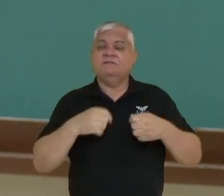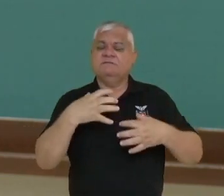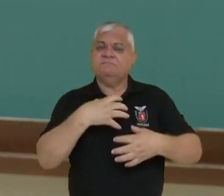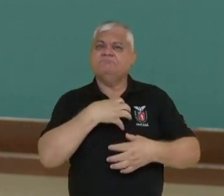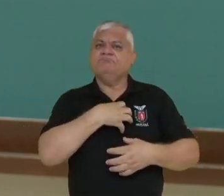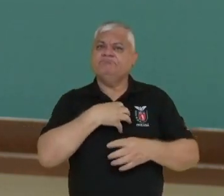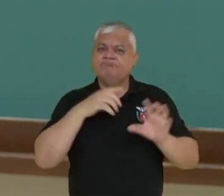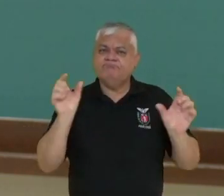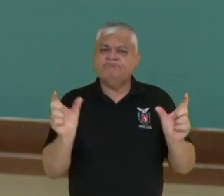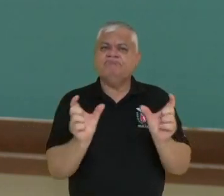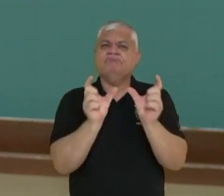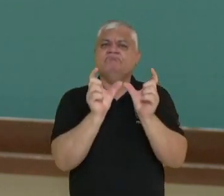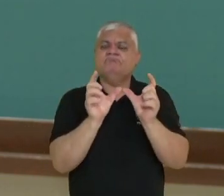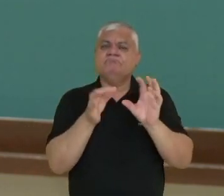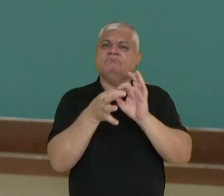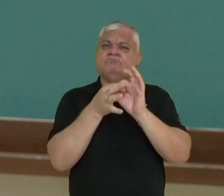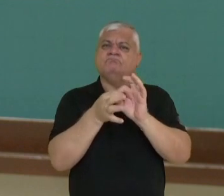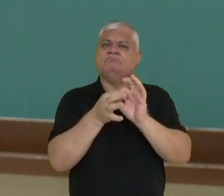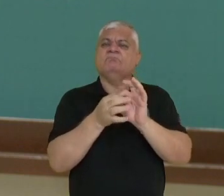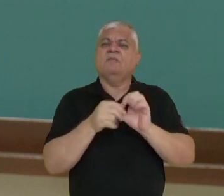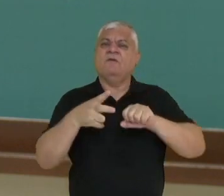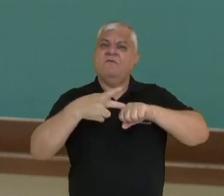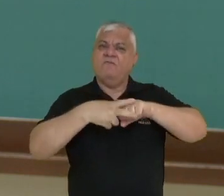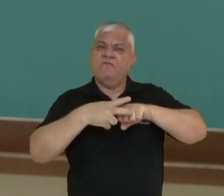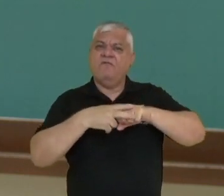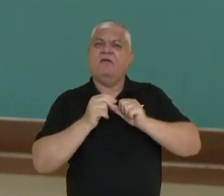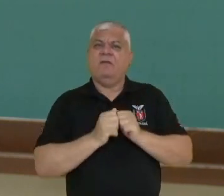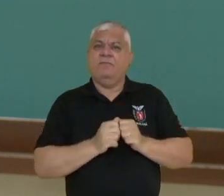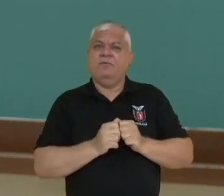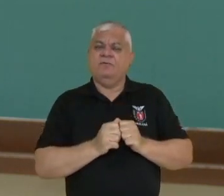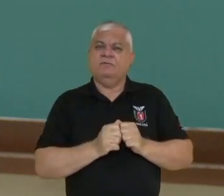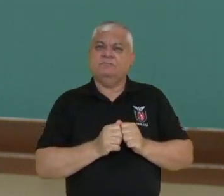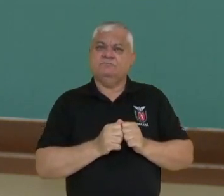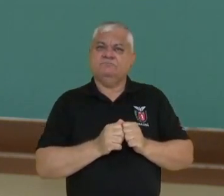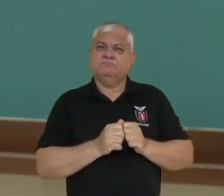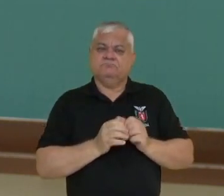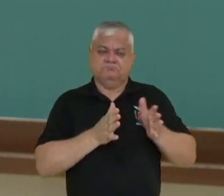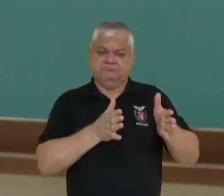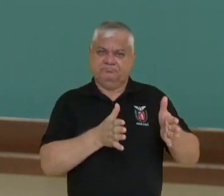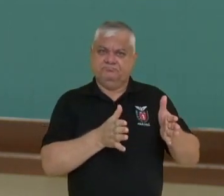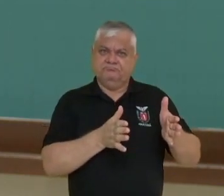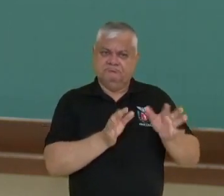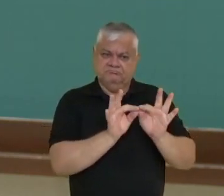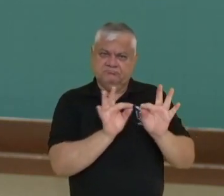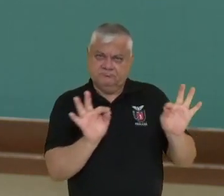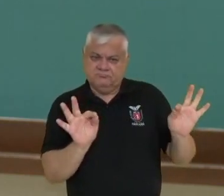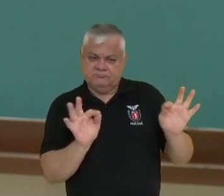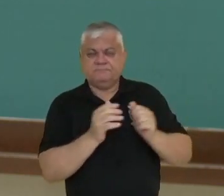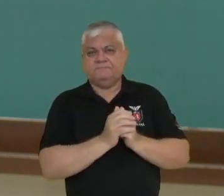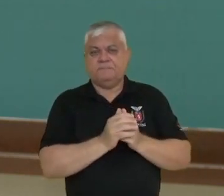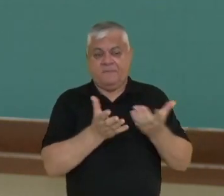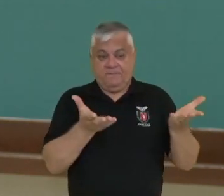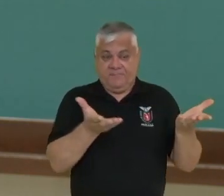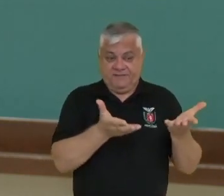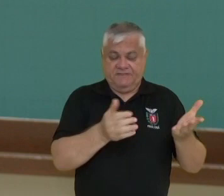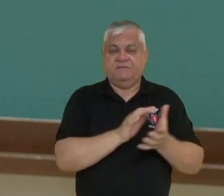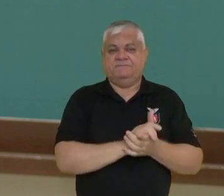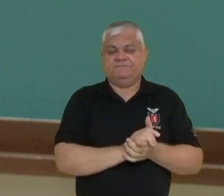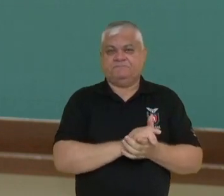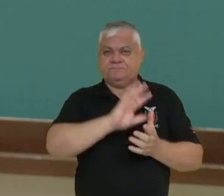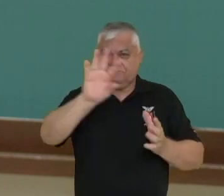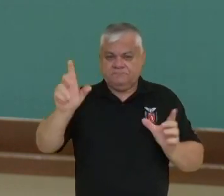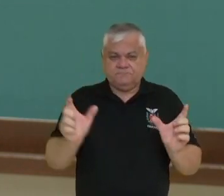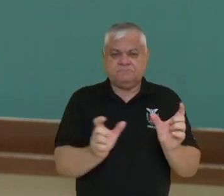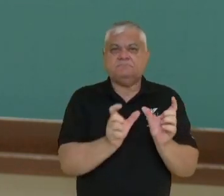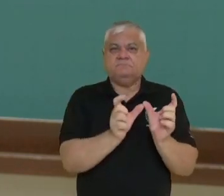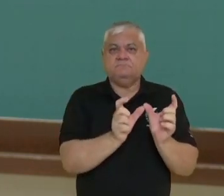sentido sempre que eu utilizo o verbo em determinada forma verbal, certo? Quando eu uso o presente, eu quero